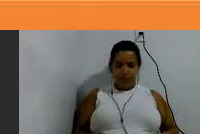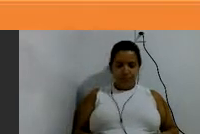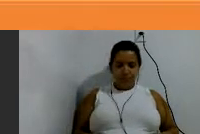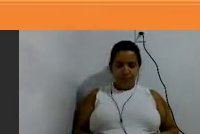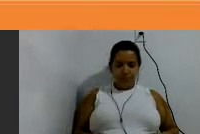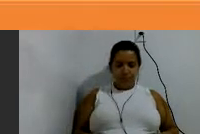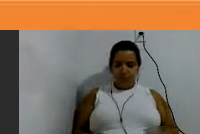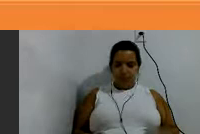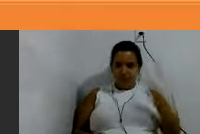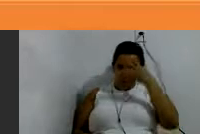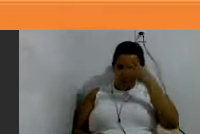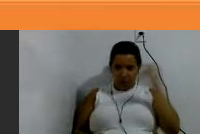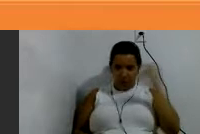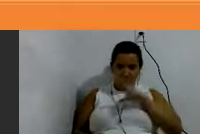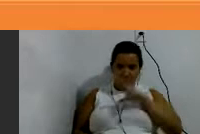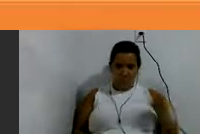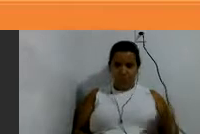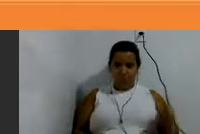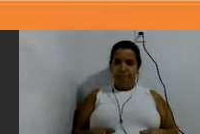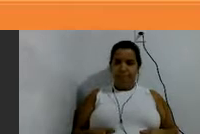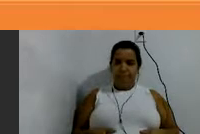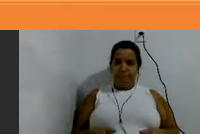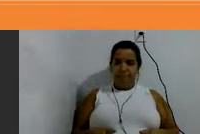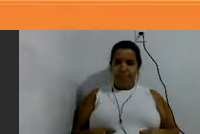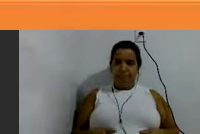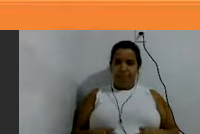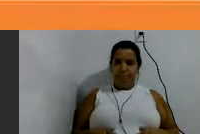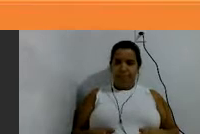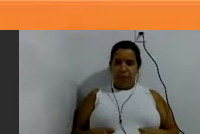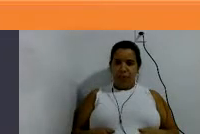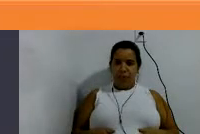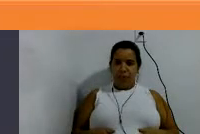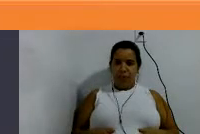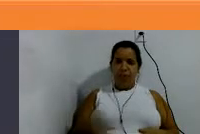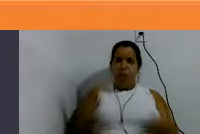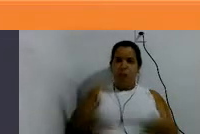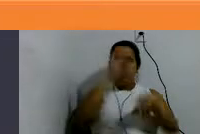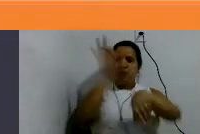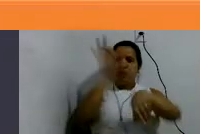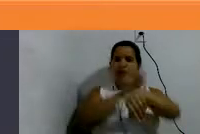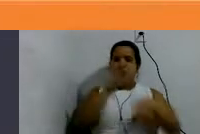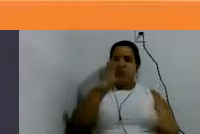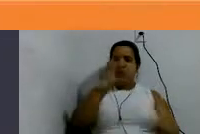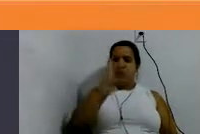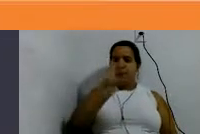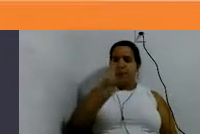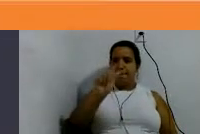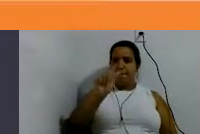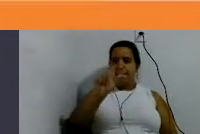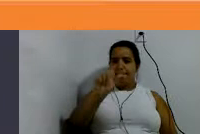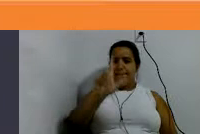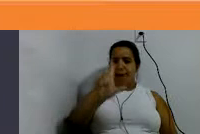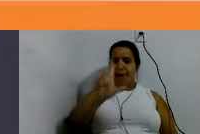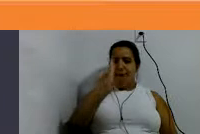Ninguém lembra? É o palha lá, o mosquito palha. Mosquito